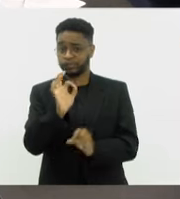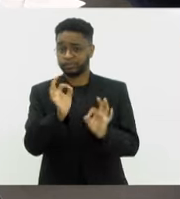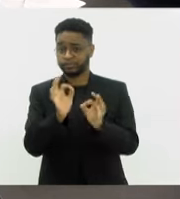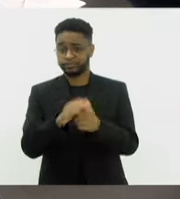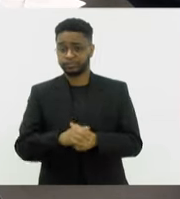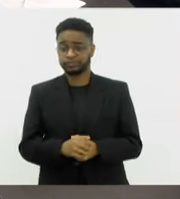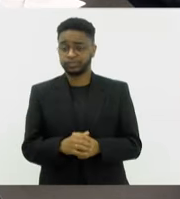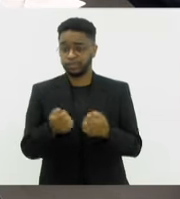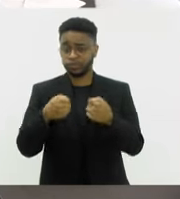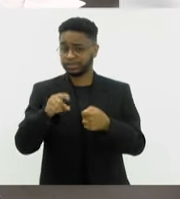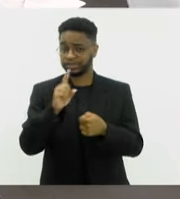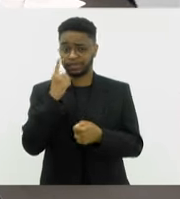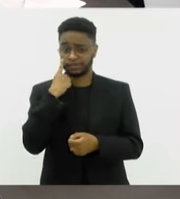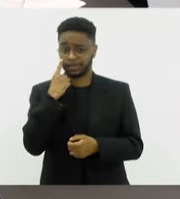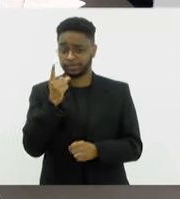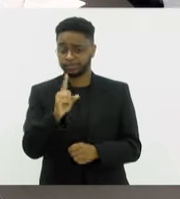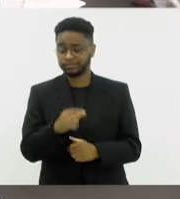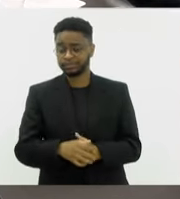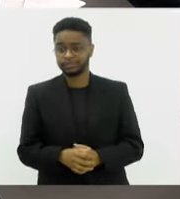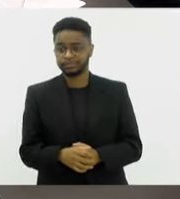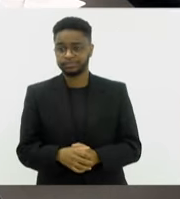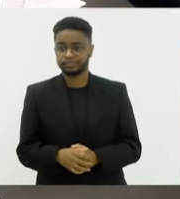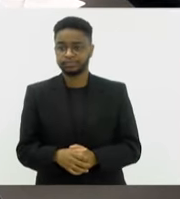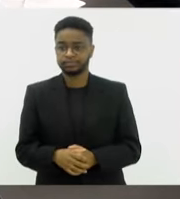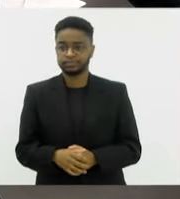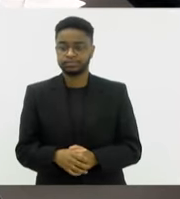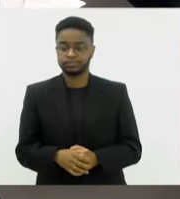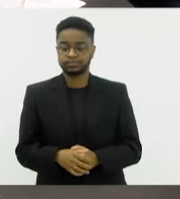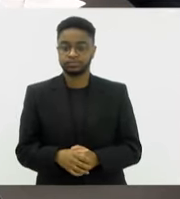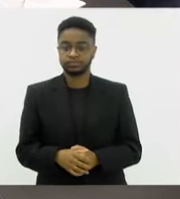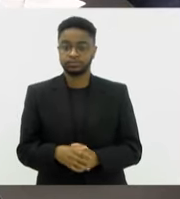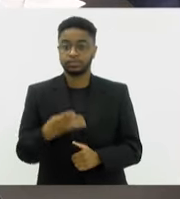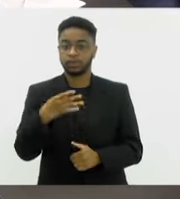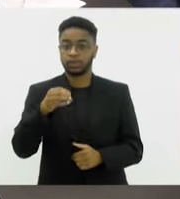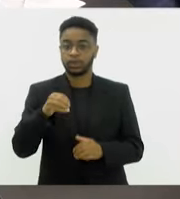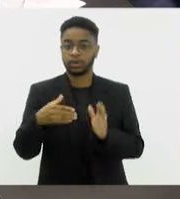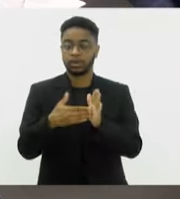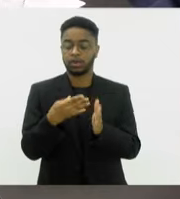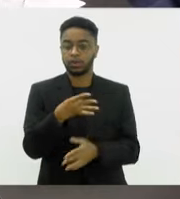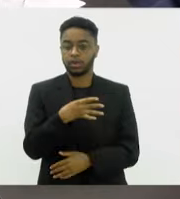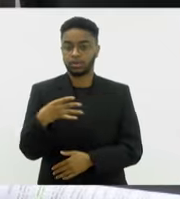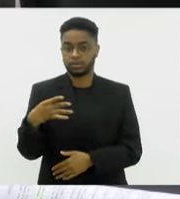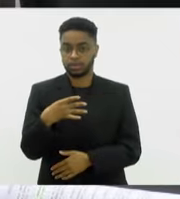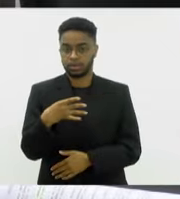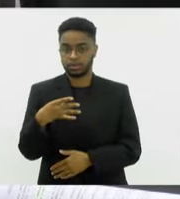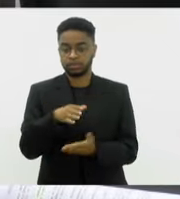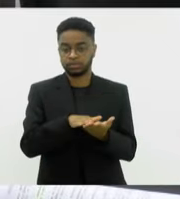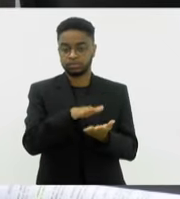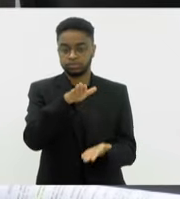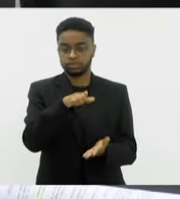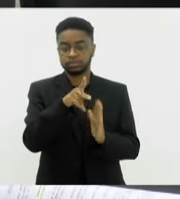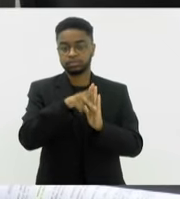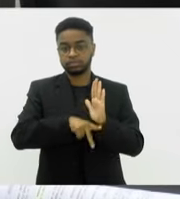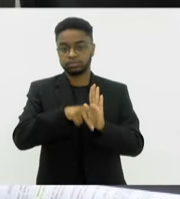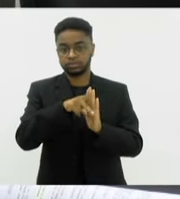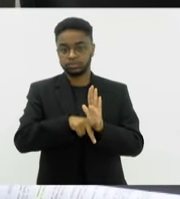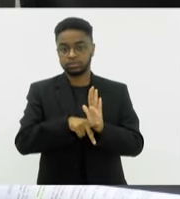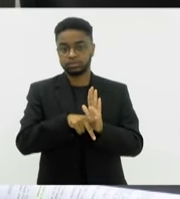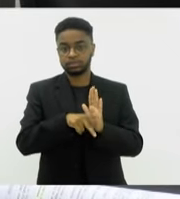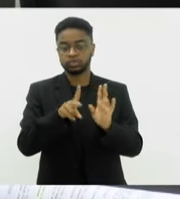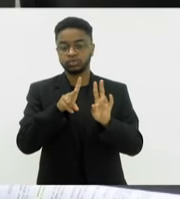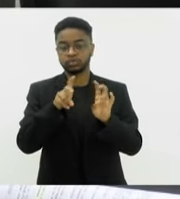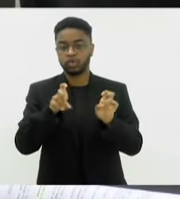Não precisa nem ver. De 40 ao 44, são os projetos cujo parecer versam